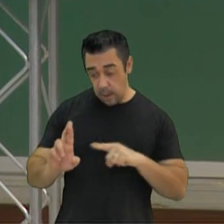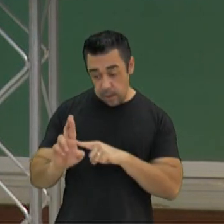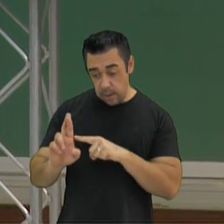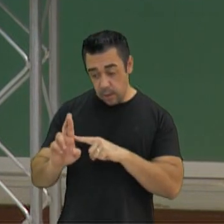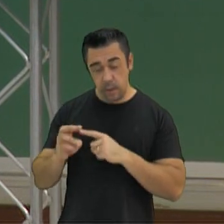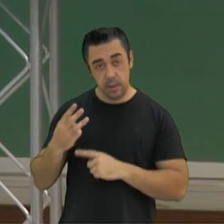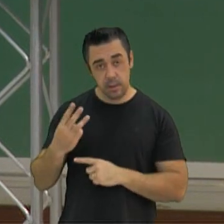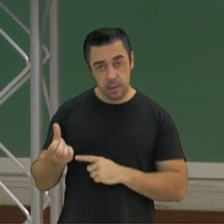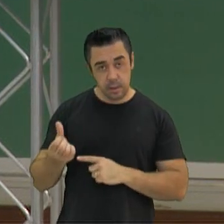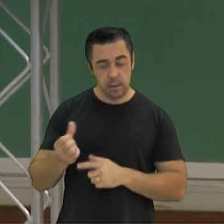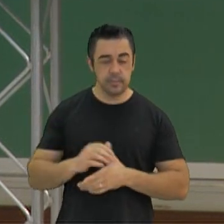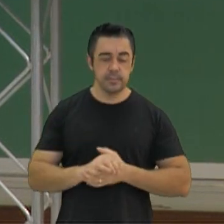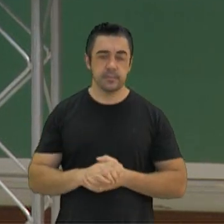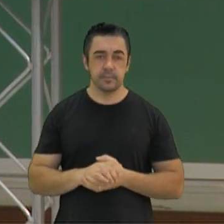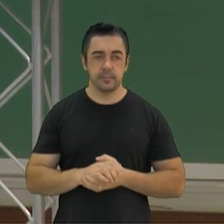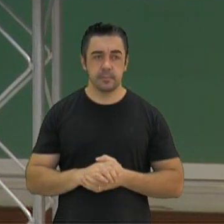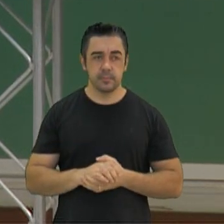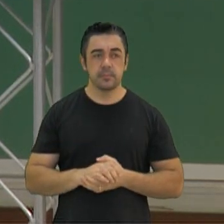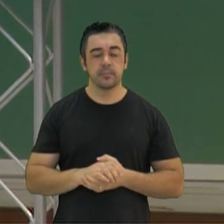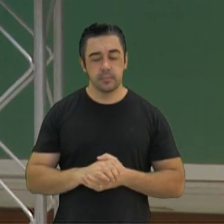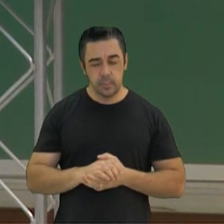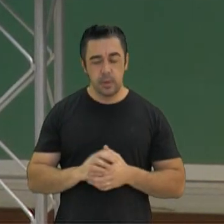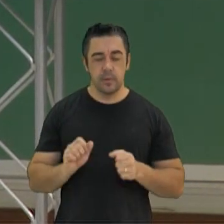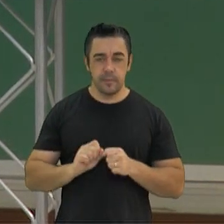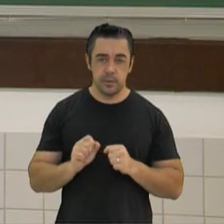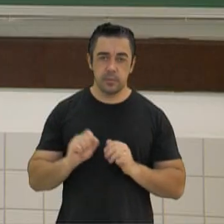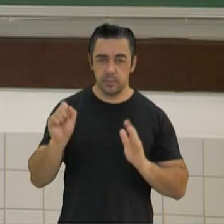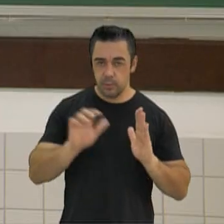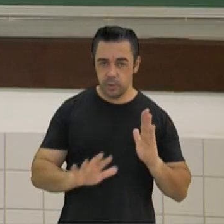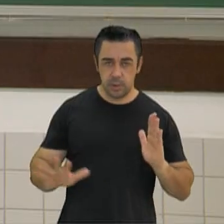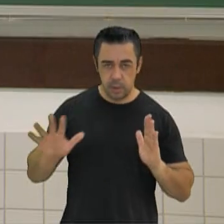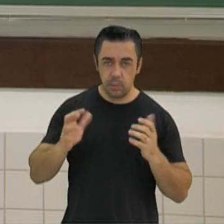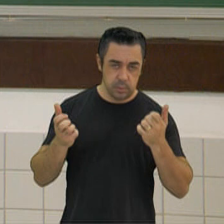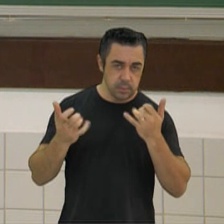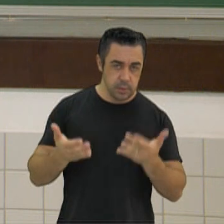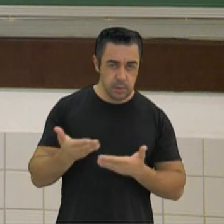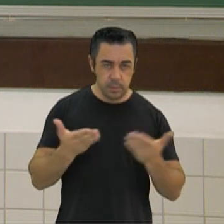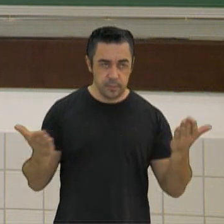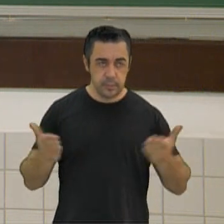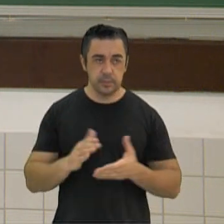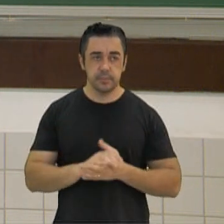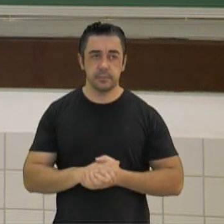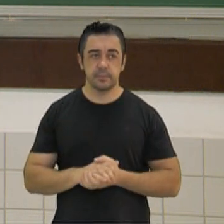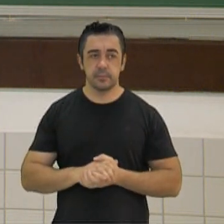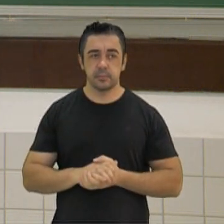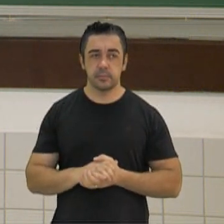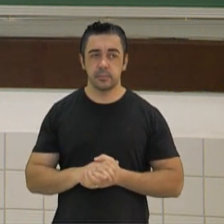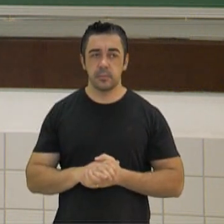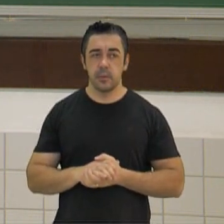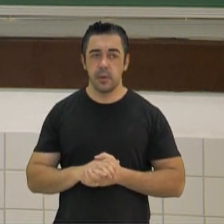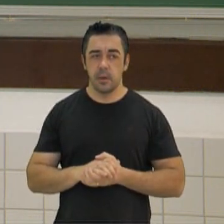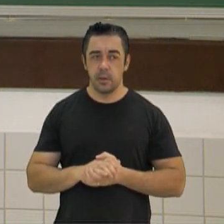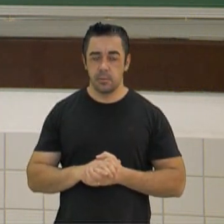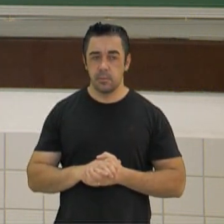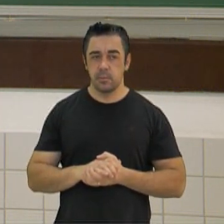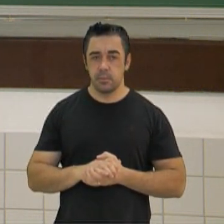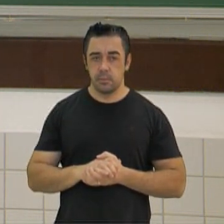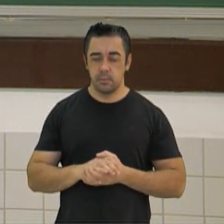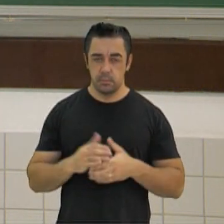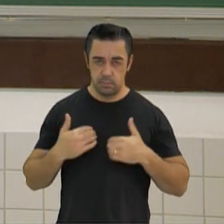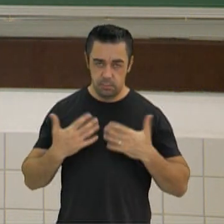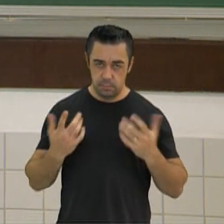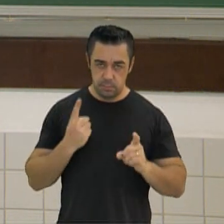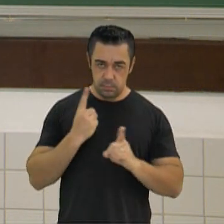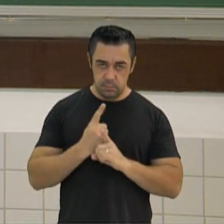tá? Muito bem. Então, nós vamos lá para a fórmula do termo geral, como eu disse para vocês antes da pausa, para vocês fazerem.